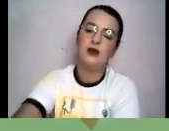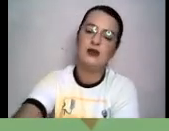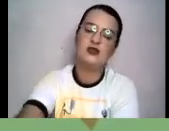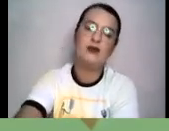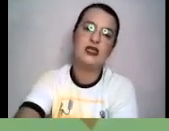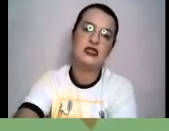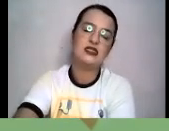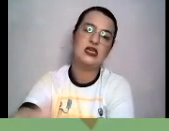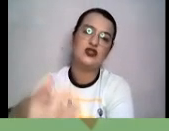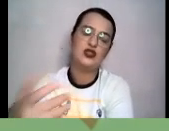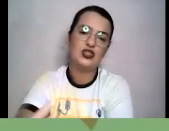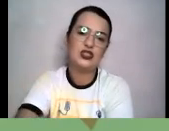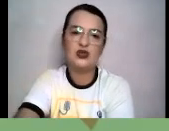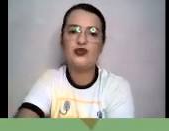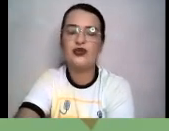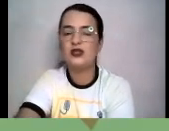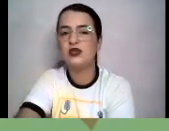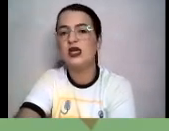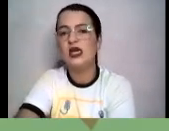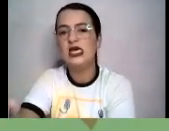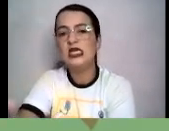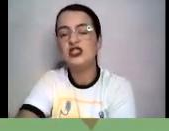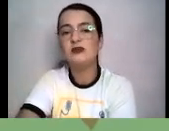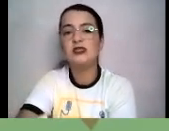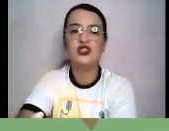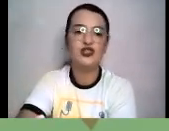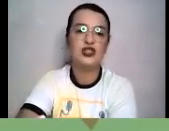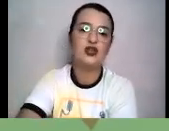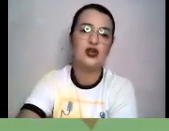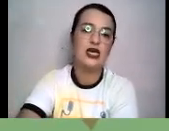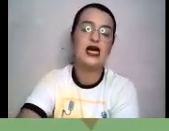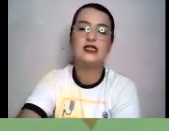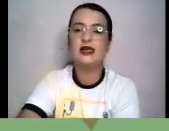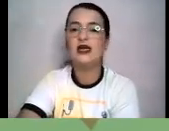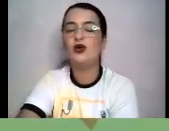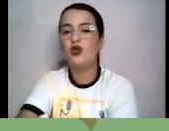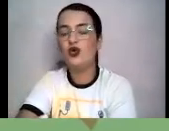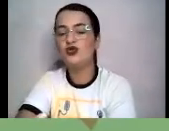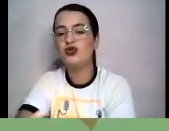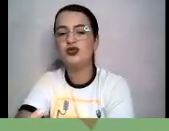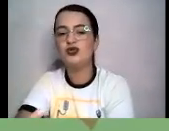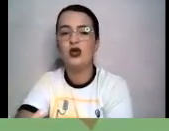sobressaindo, principalmente nessas questões desses conflitos. E aí nós temos questões territoriais, né?